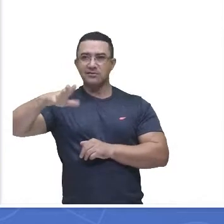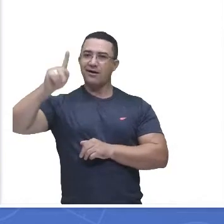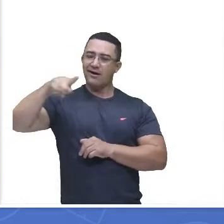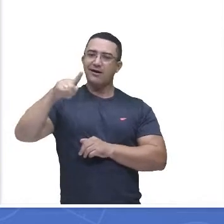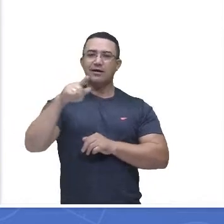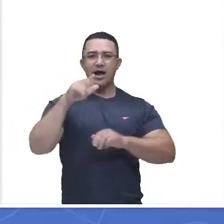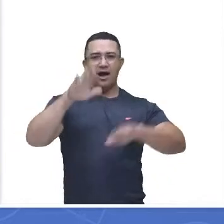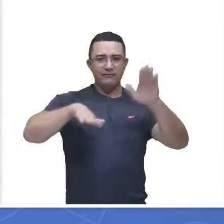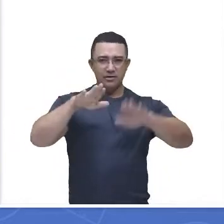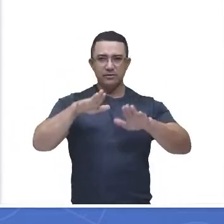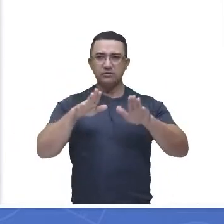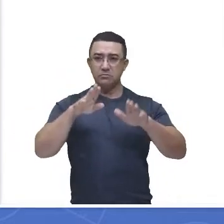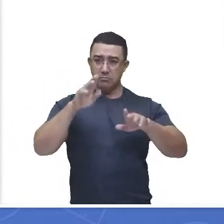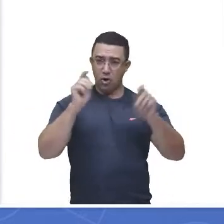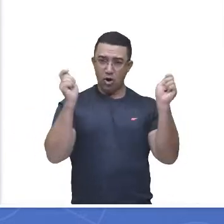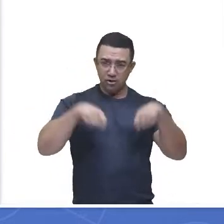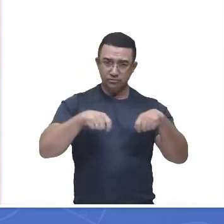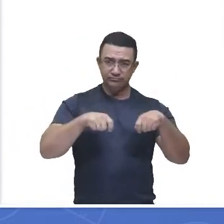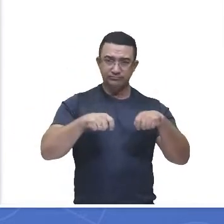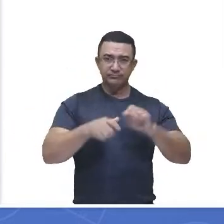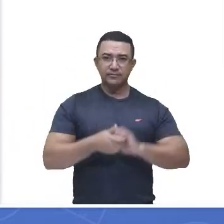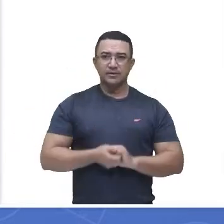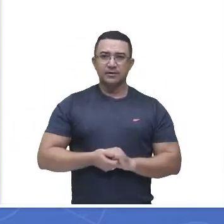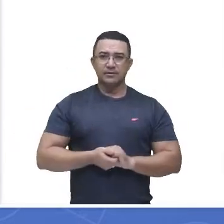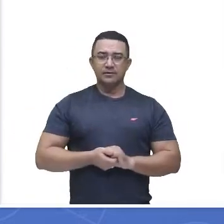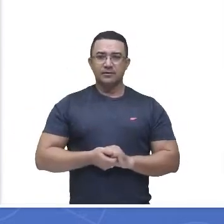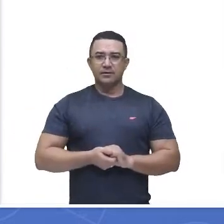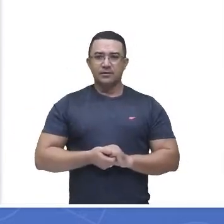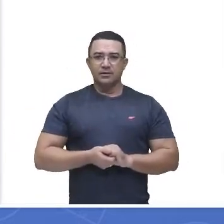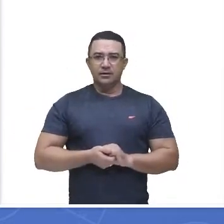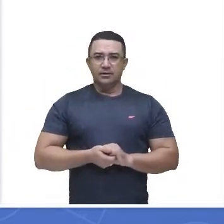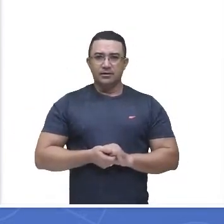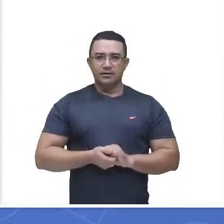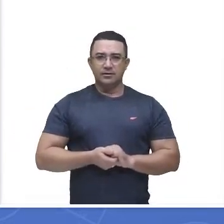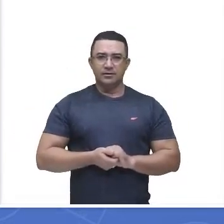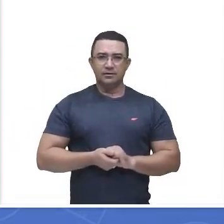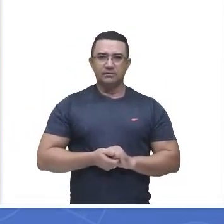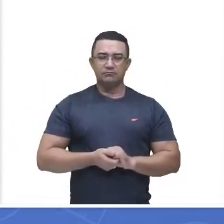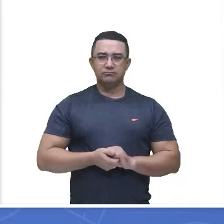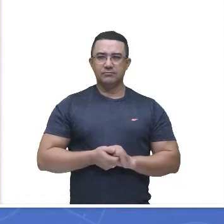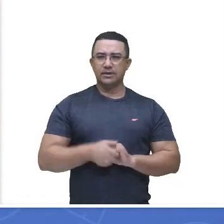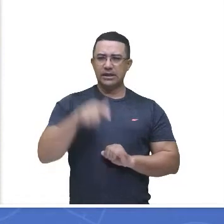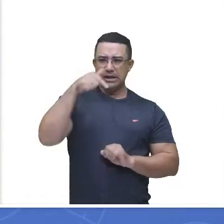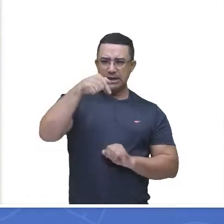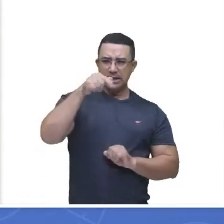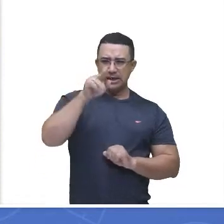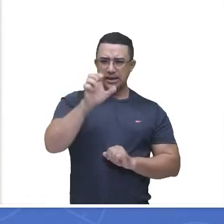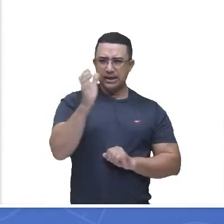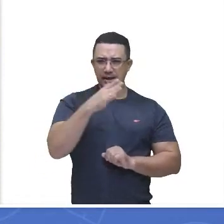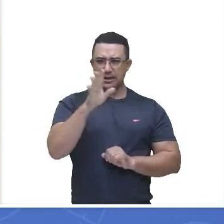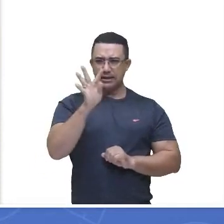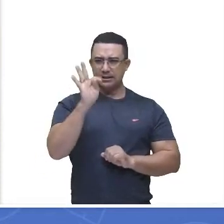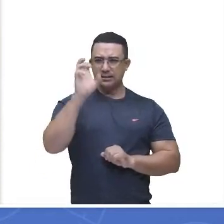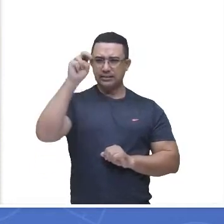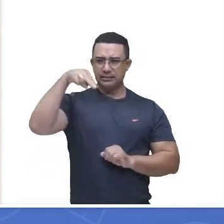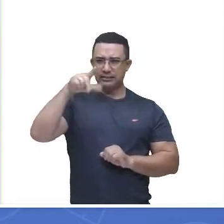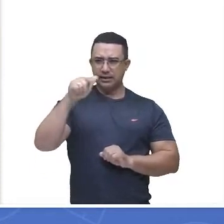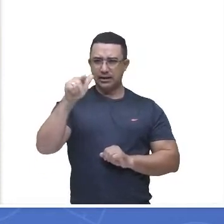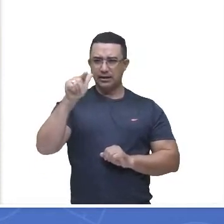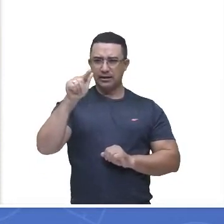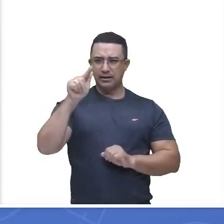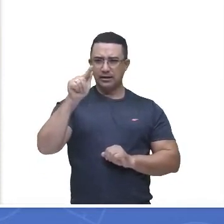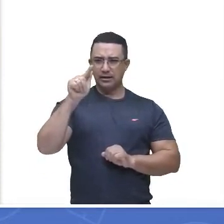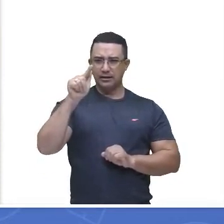uma probabilidade, né? Ou então, que tenha suerte, que você tenha sorte. Olha,